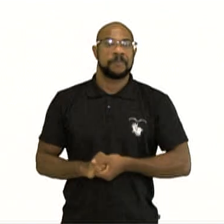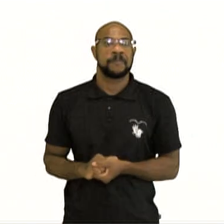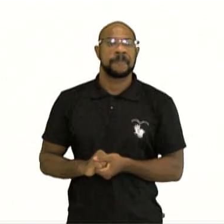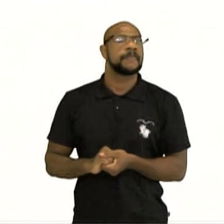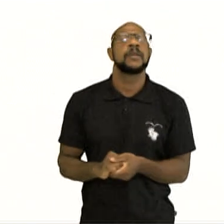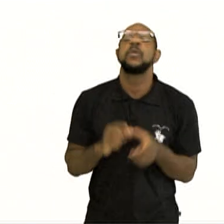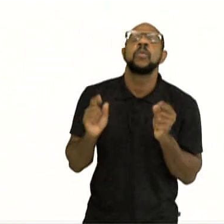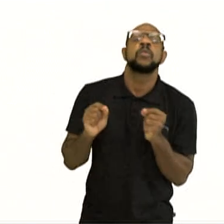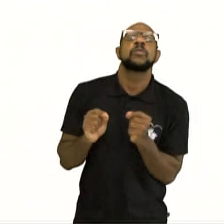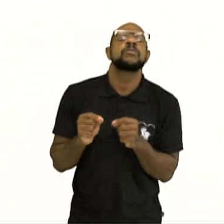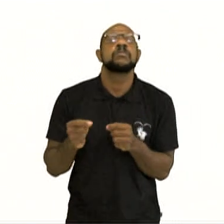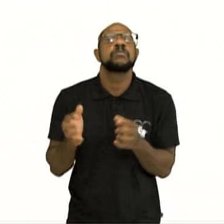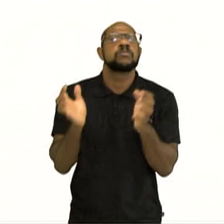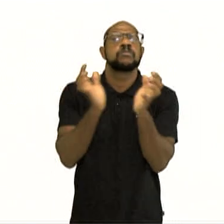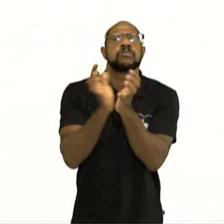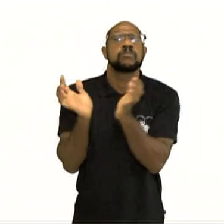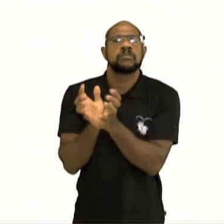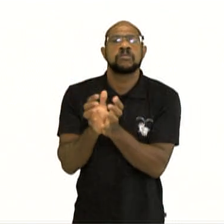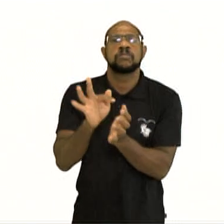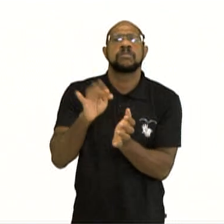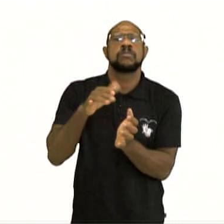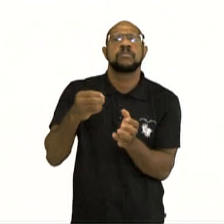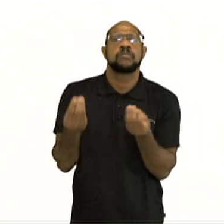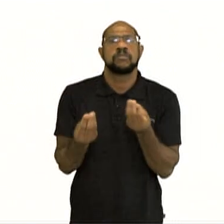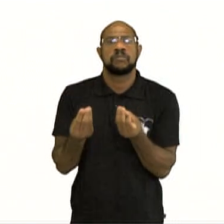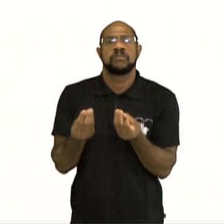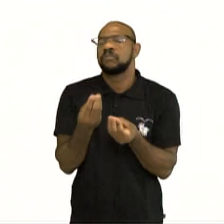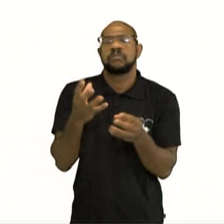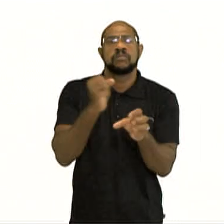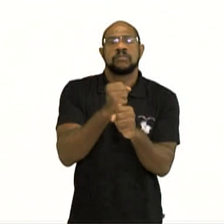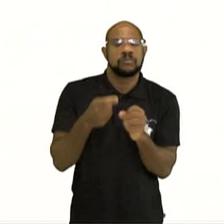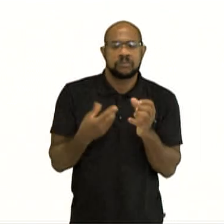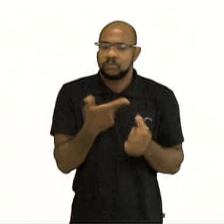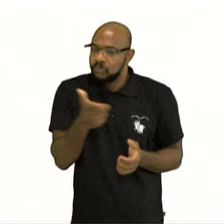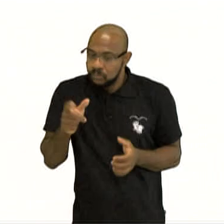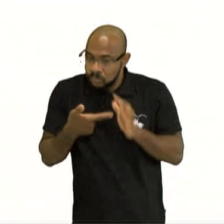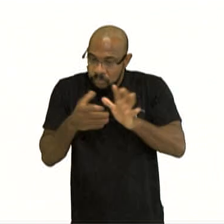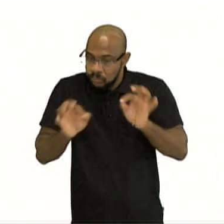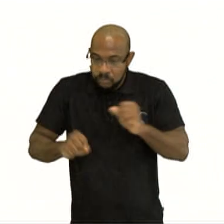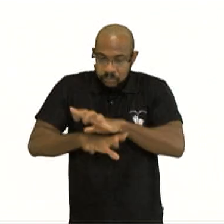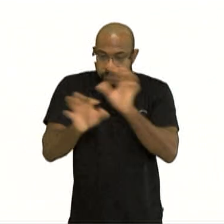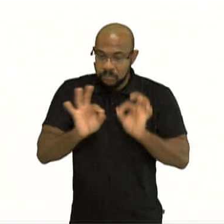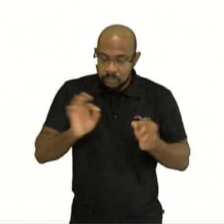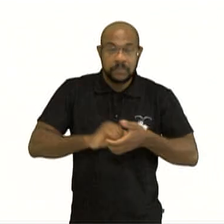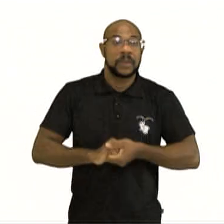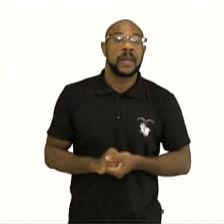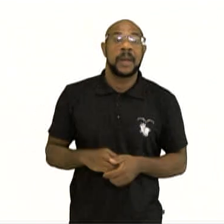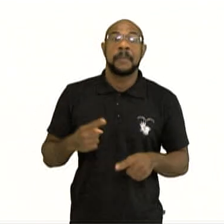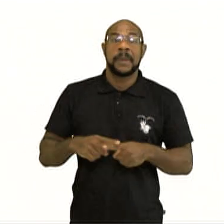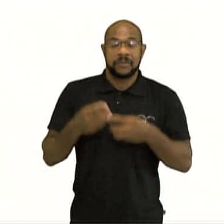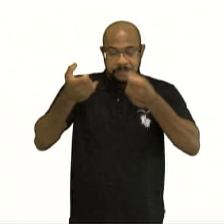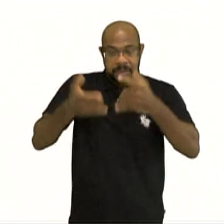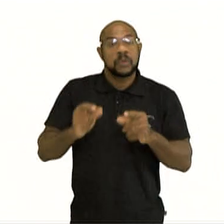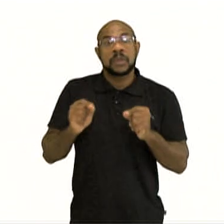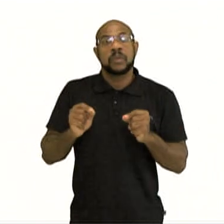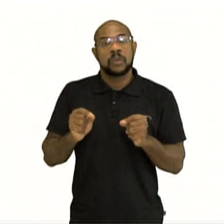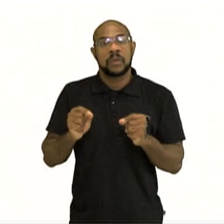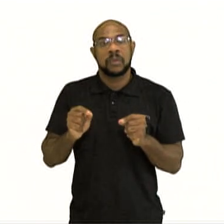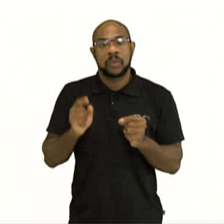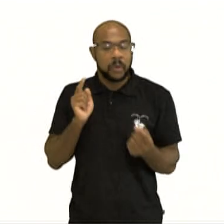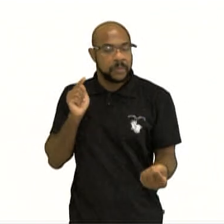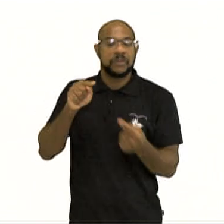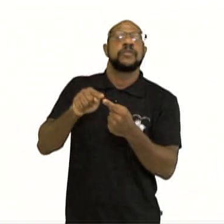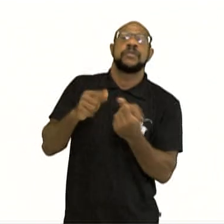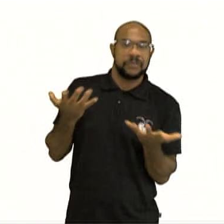vai executar. Que não está mostrando aqui matematicamente, mas está dizendo qual vai ser a finalidade dessa função.